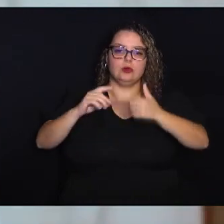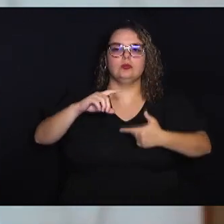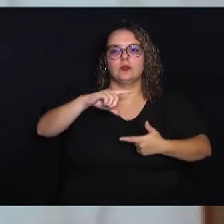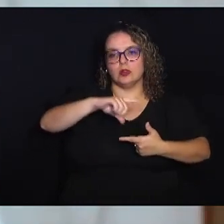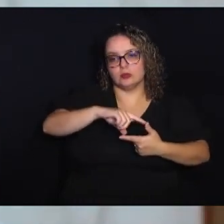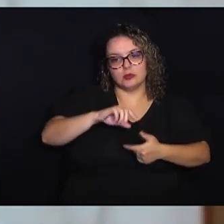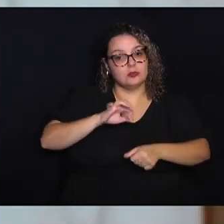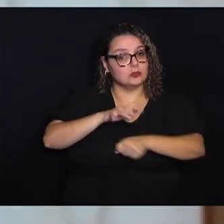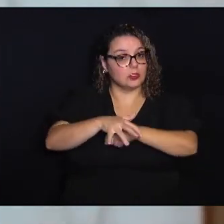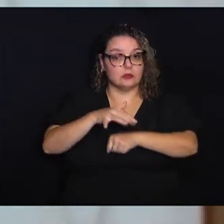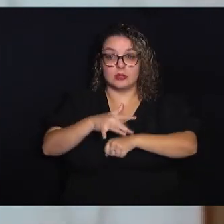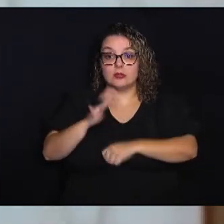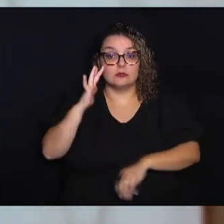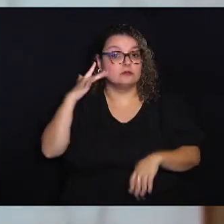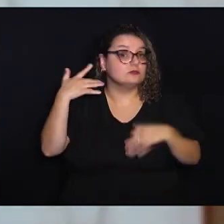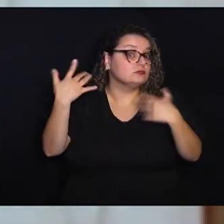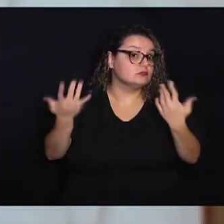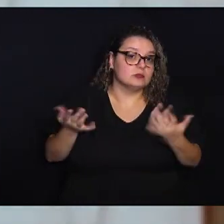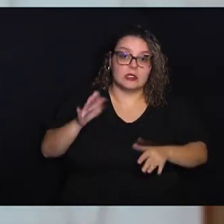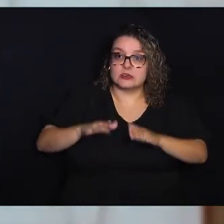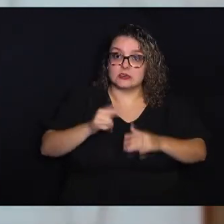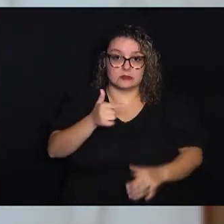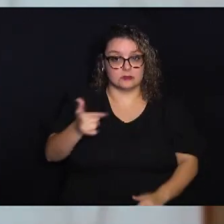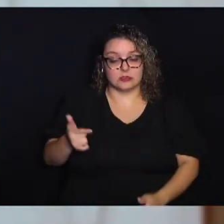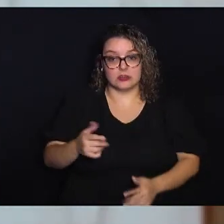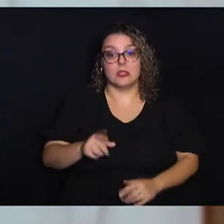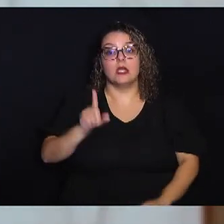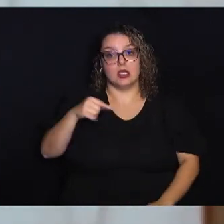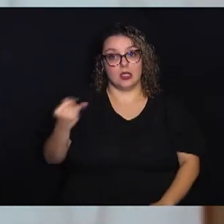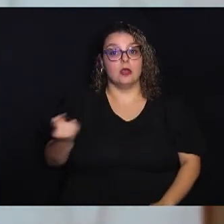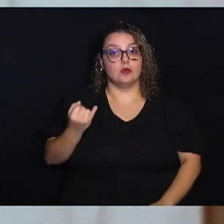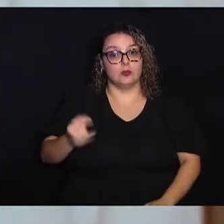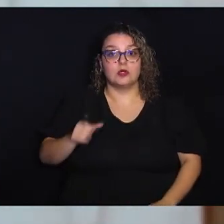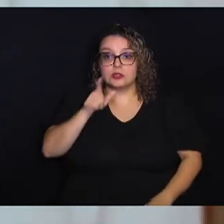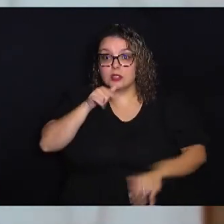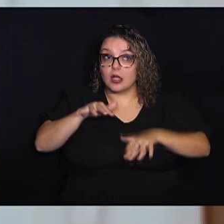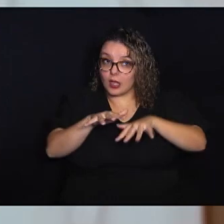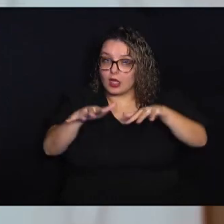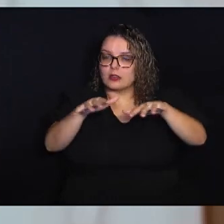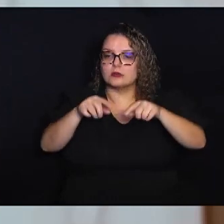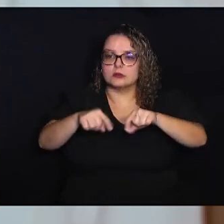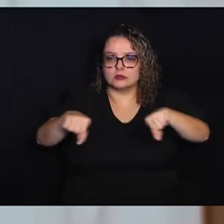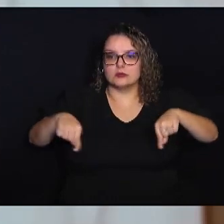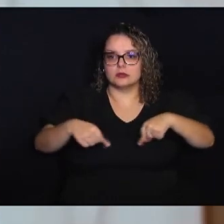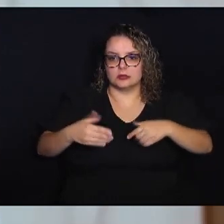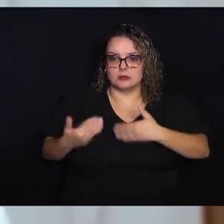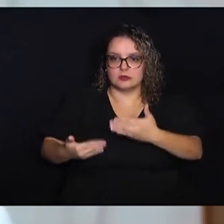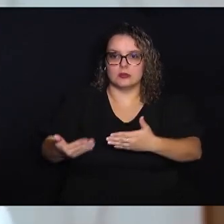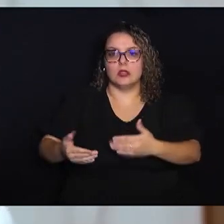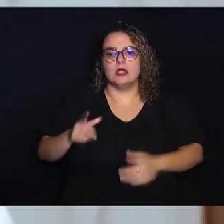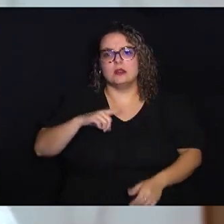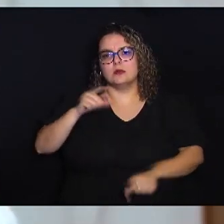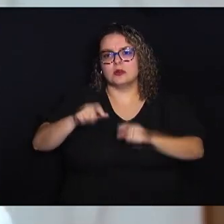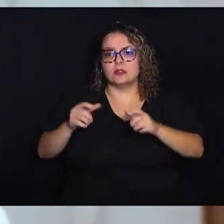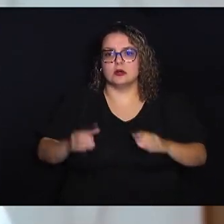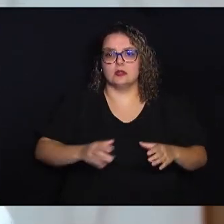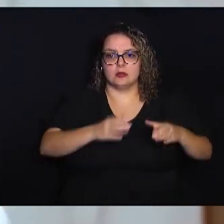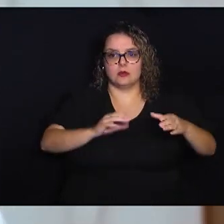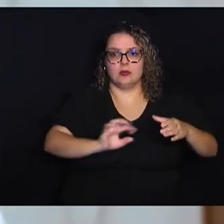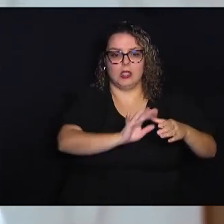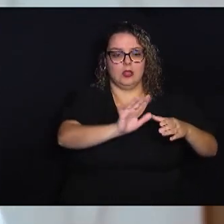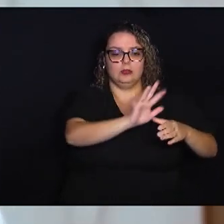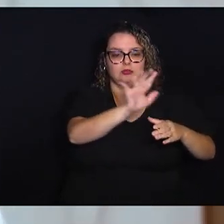uma infecção que a pessoa nem viria a ter nada. Então é importante manter esse processo de umidificação. Tem gente que gosta de deixar aquelas coisinhas